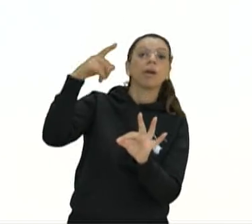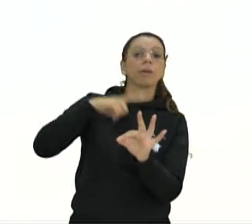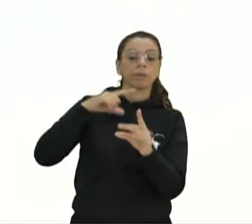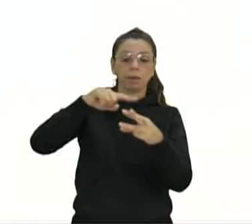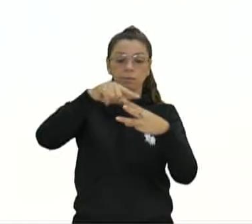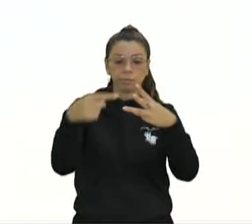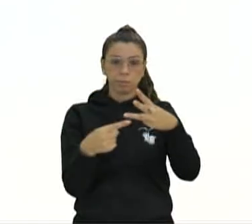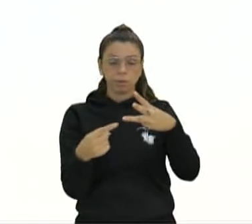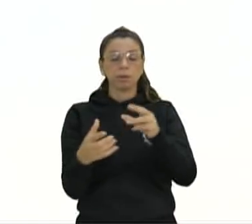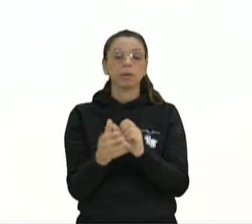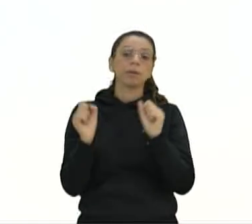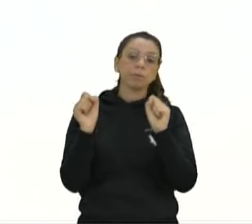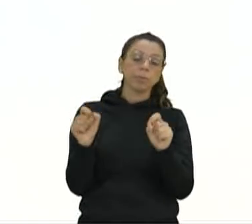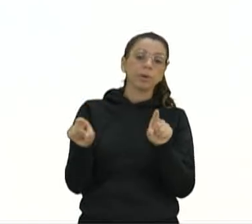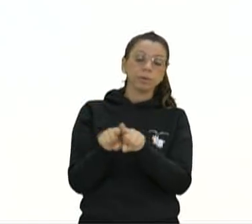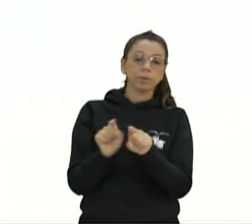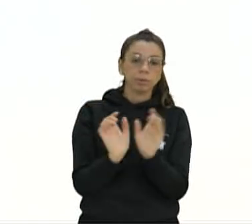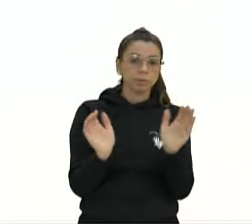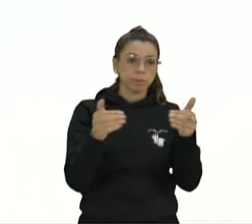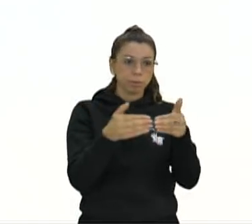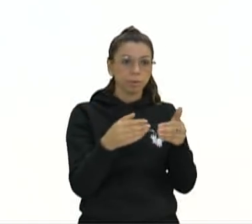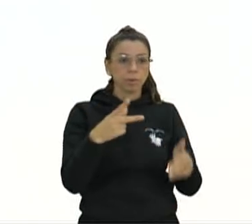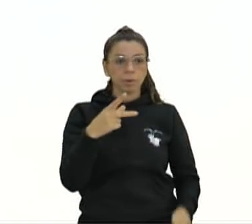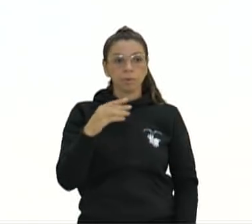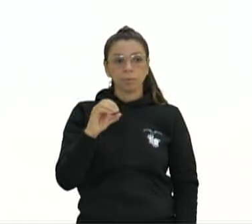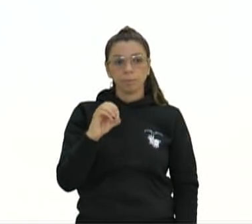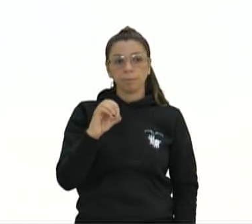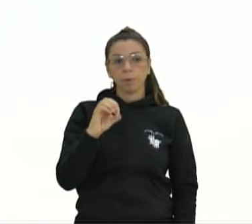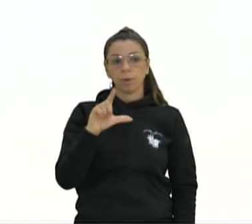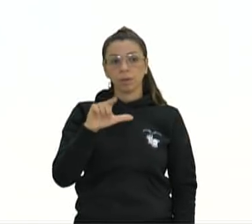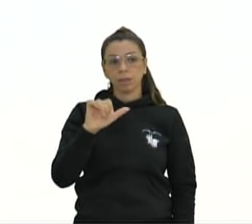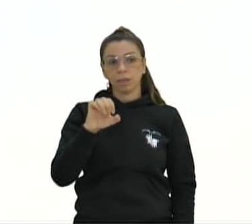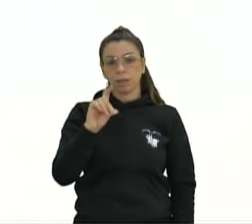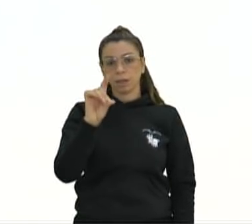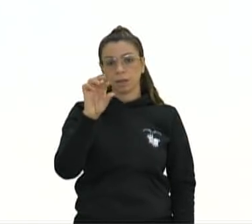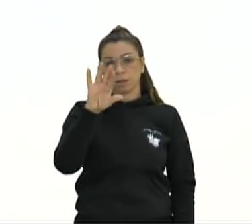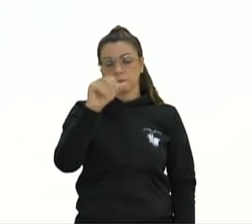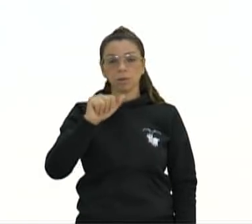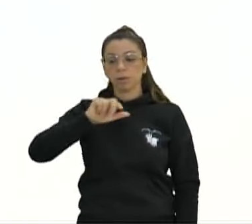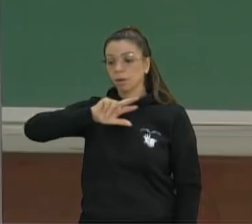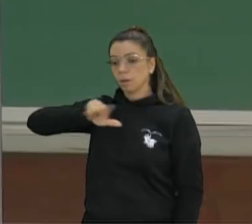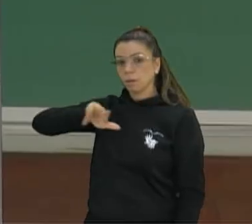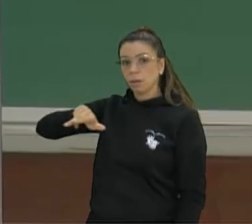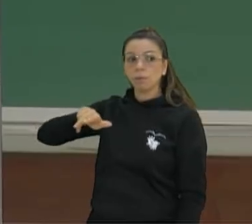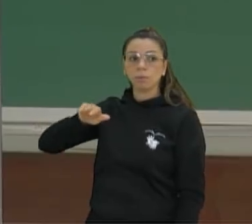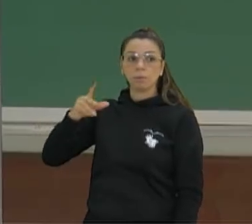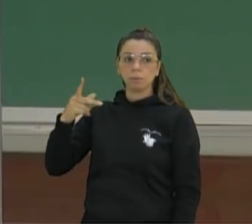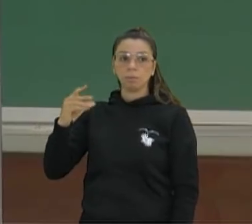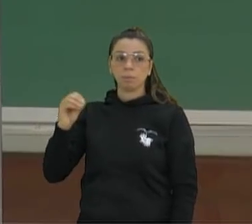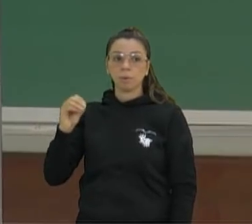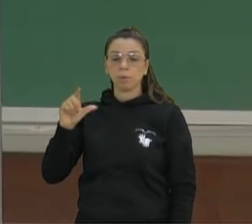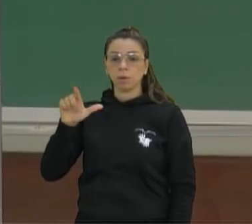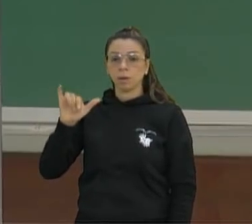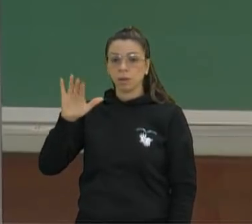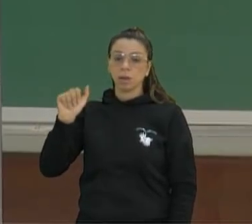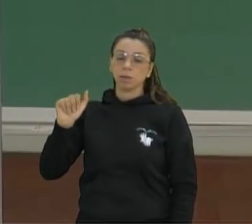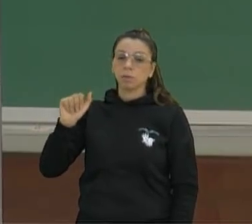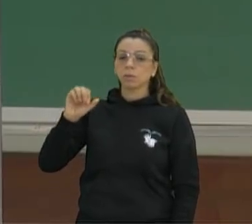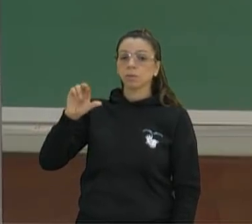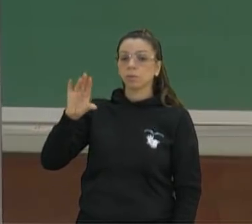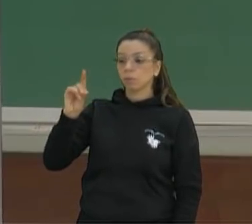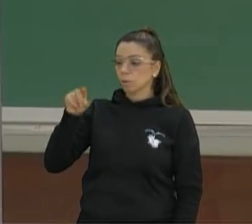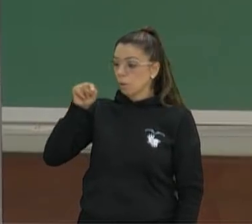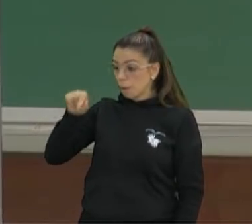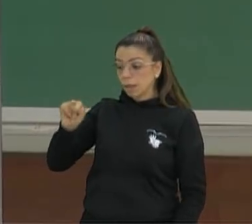altura. E podem ser classificados como poliedros ou não poliedros. Mais comumente, corpos redondos. Aqui a gente precisa